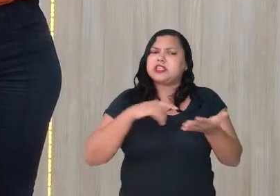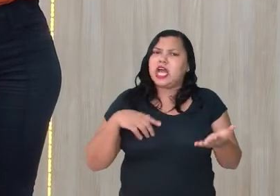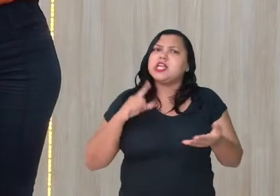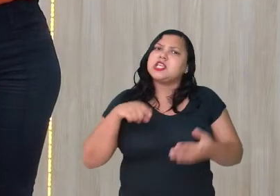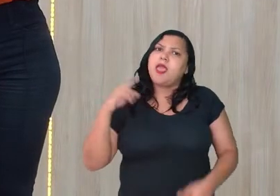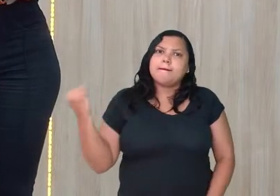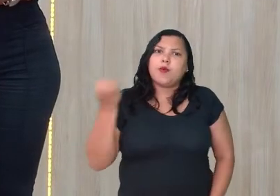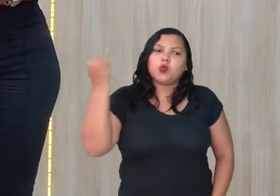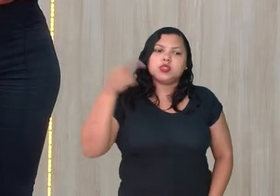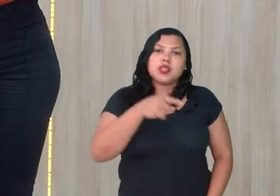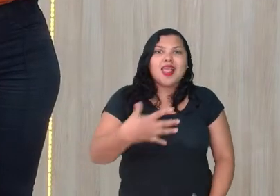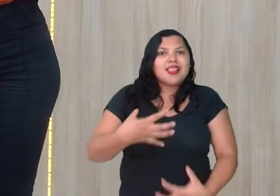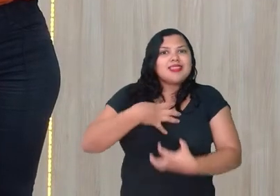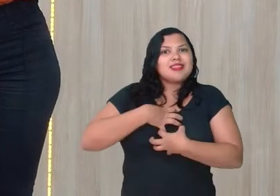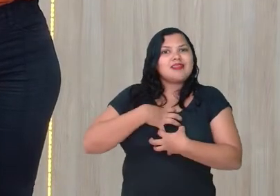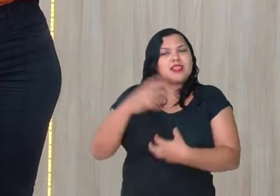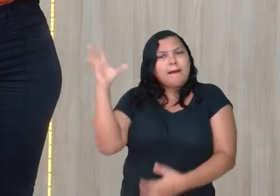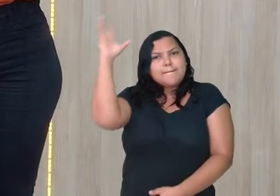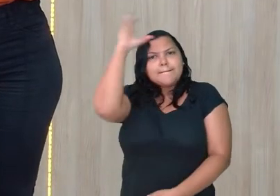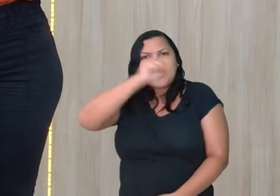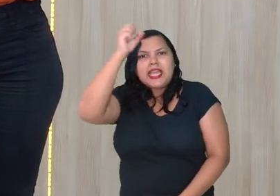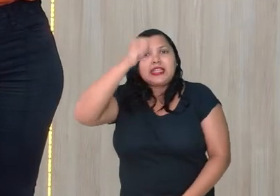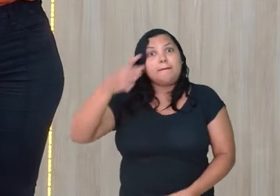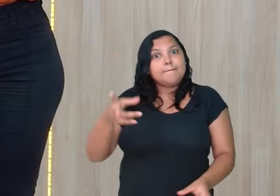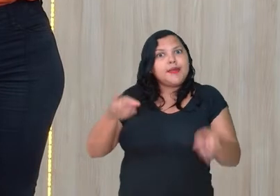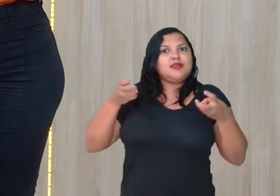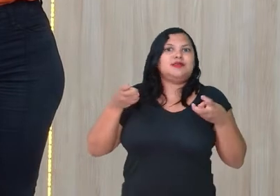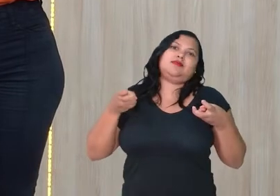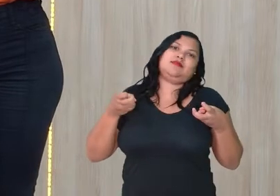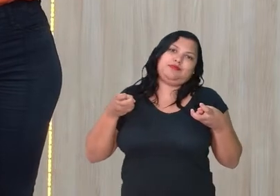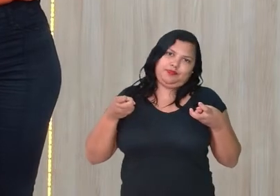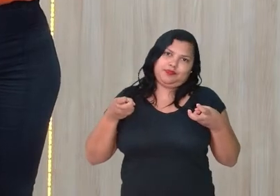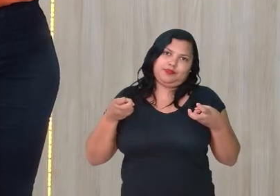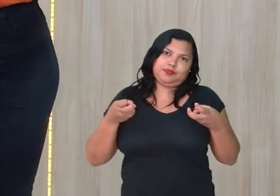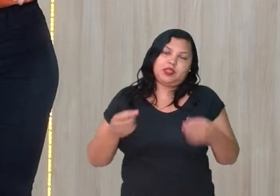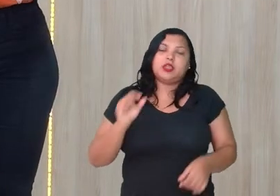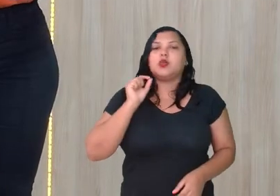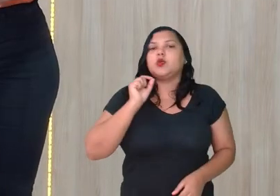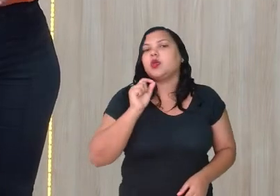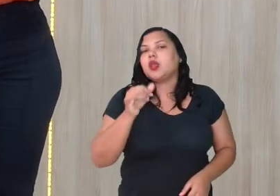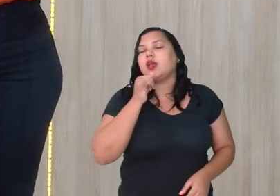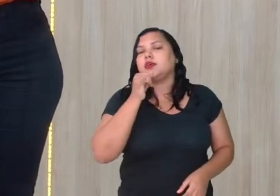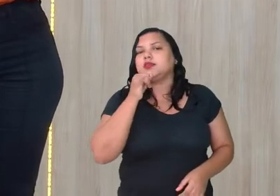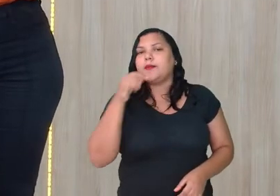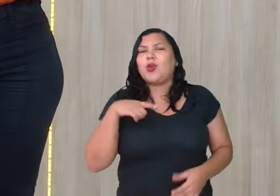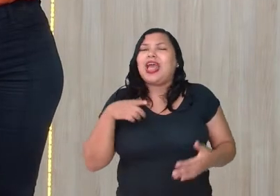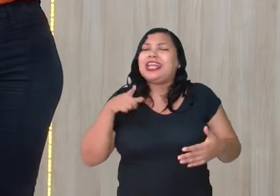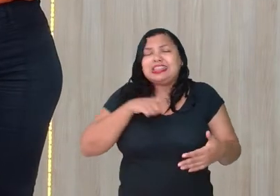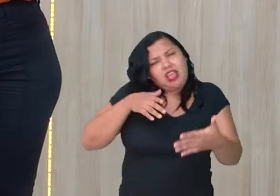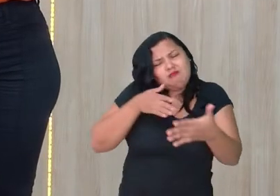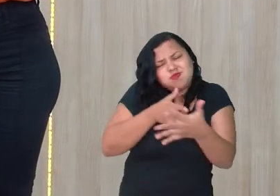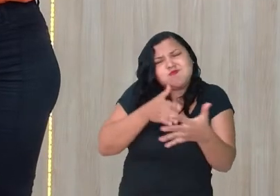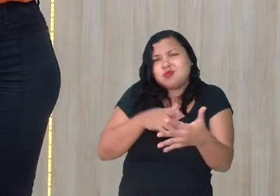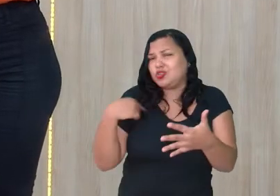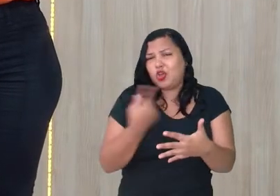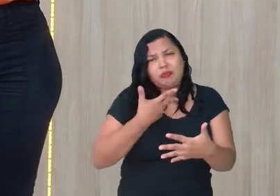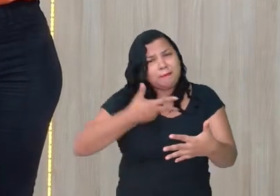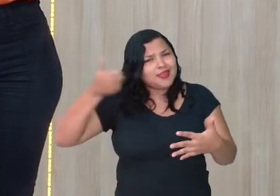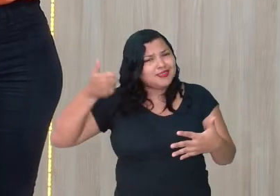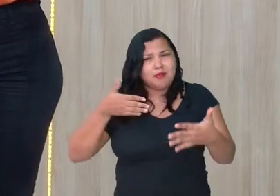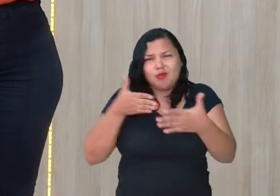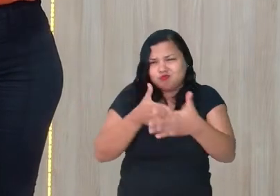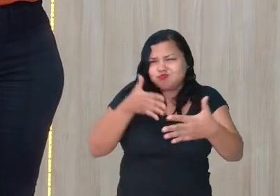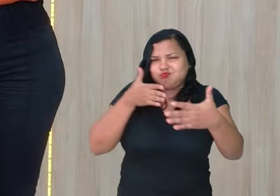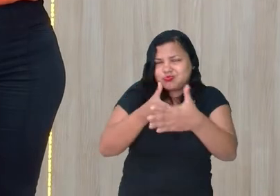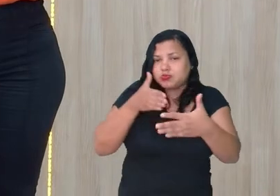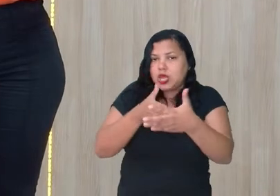que façam sentido, atividades que, na realidade, vão minimizar as barreiras, que já são evidentes, porque a gente já